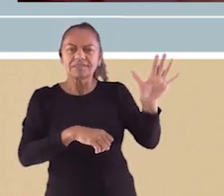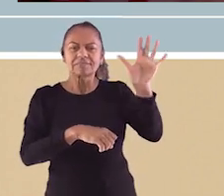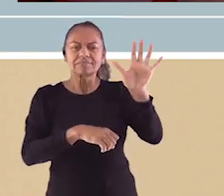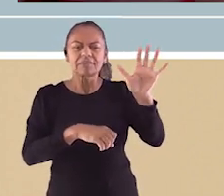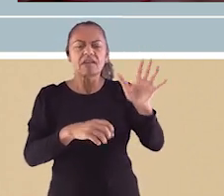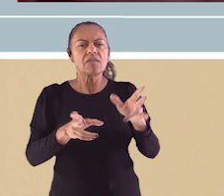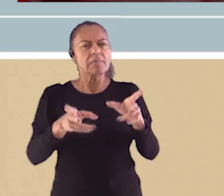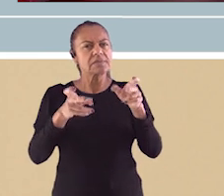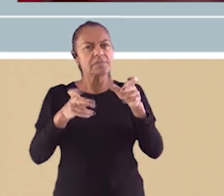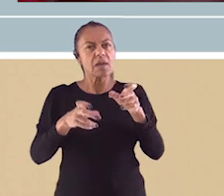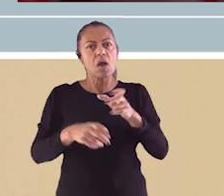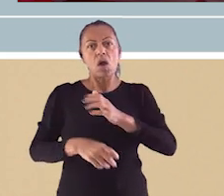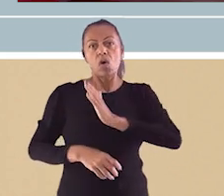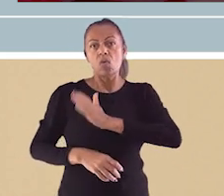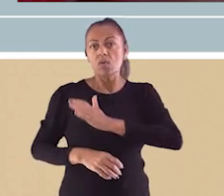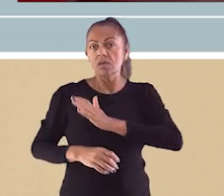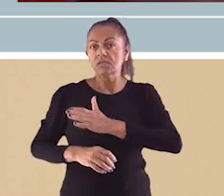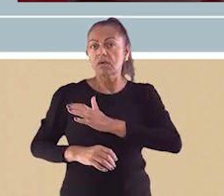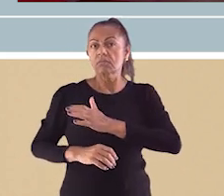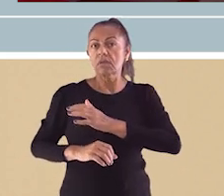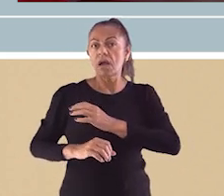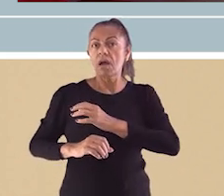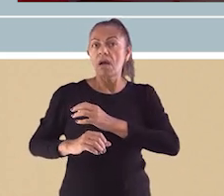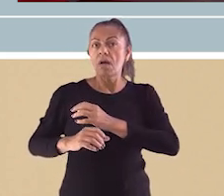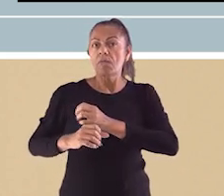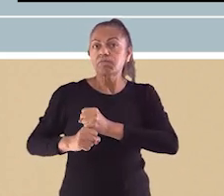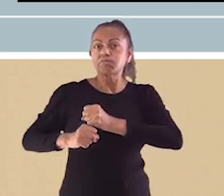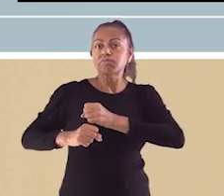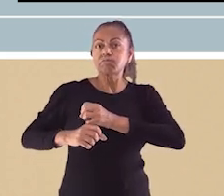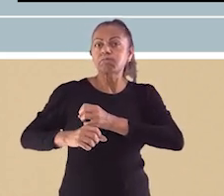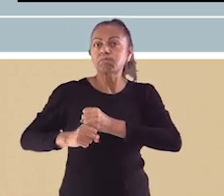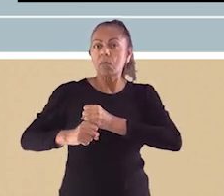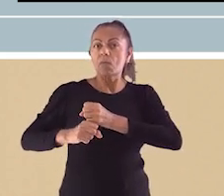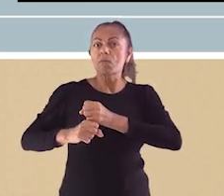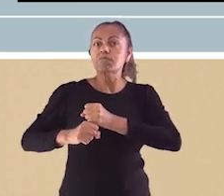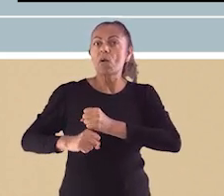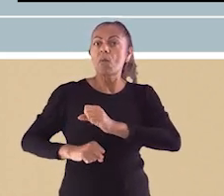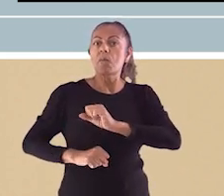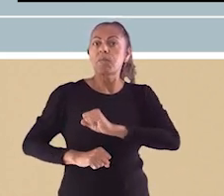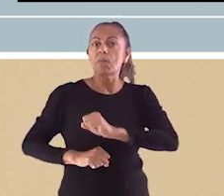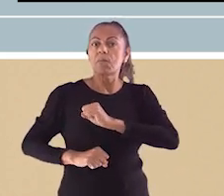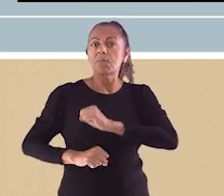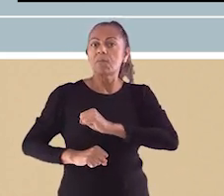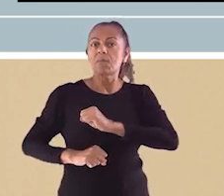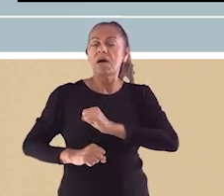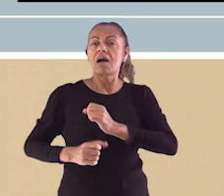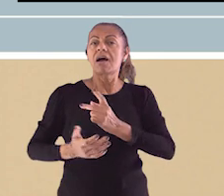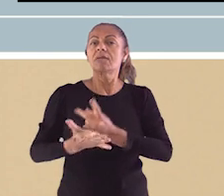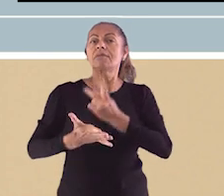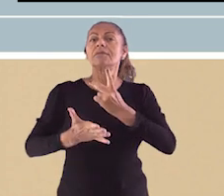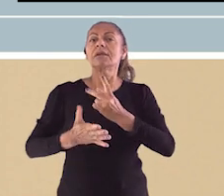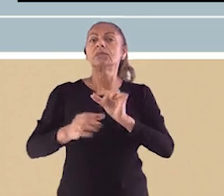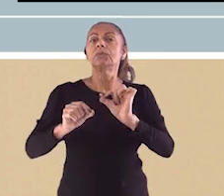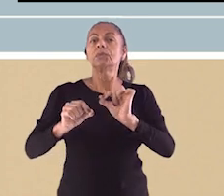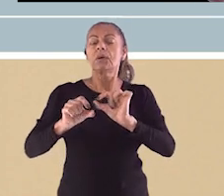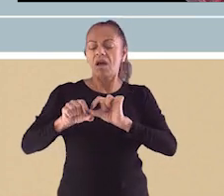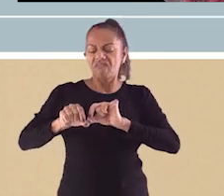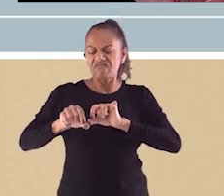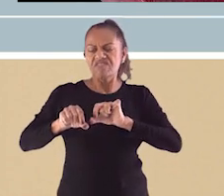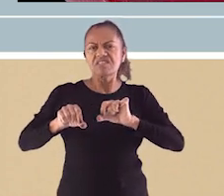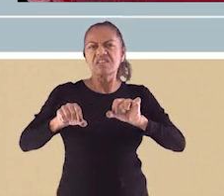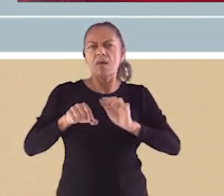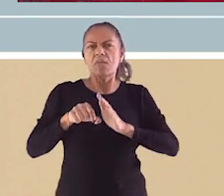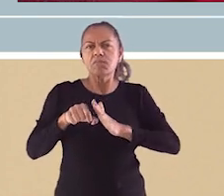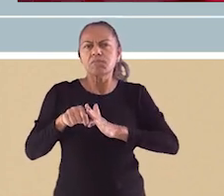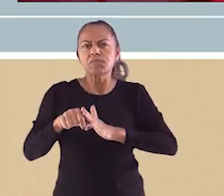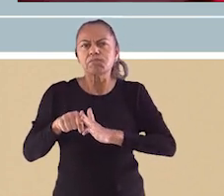nos mostra isso. Vamos observar do início. O coração está batendo normalmente. Chega um momento em que